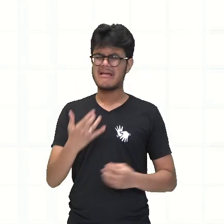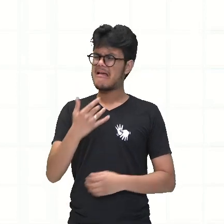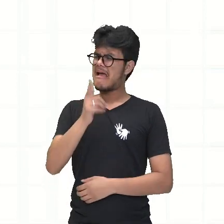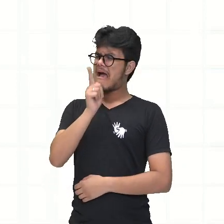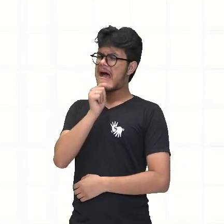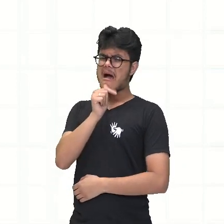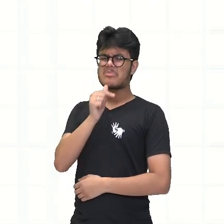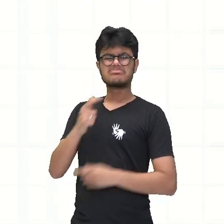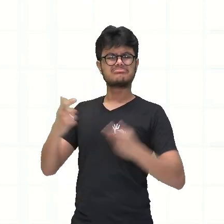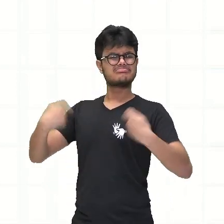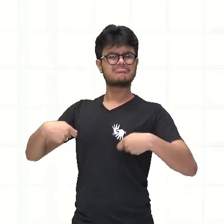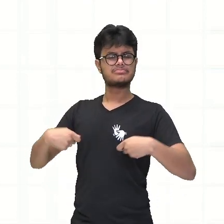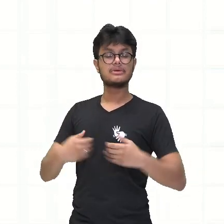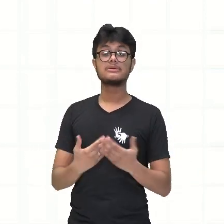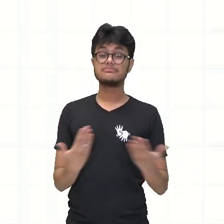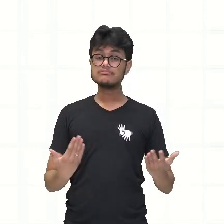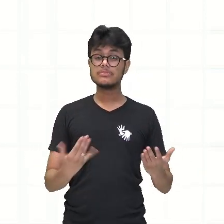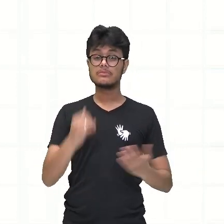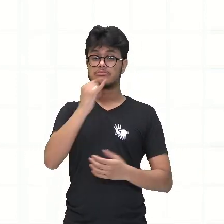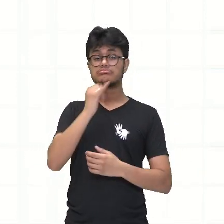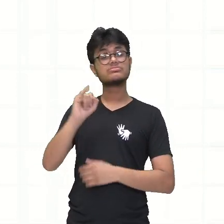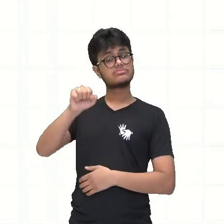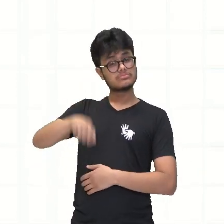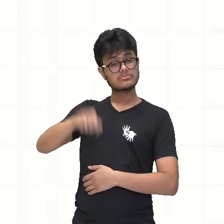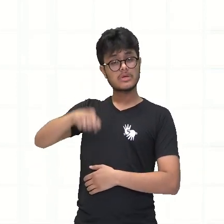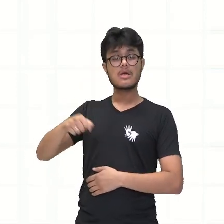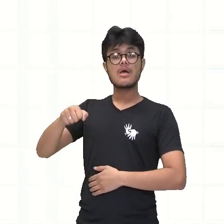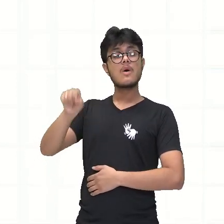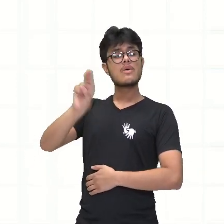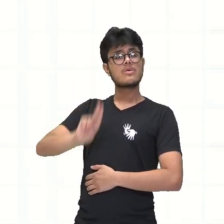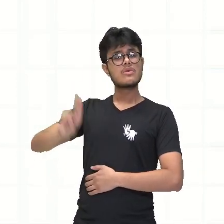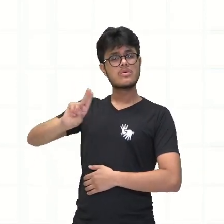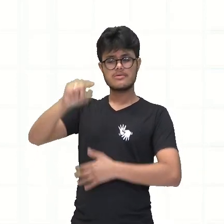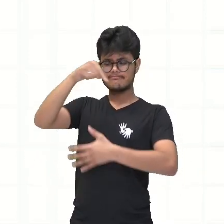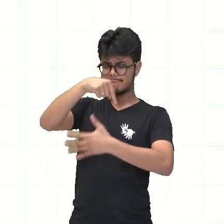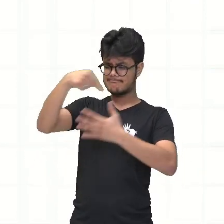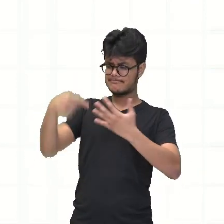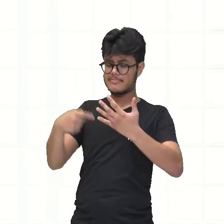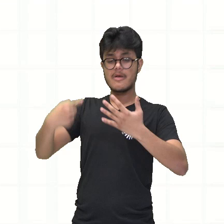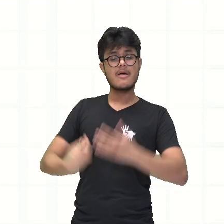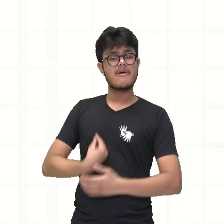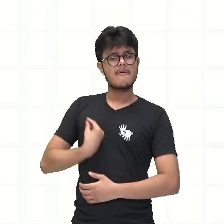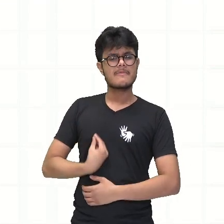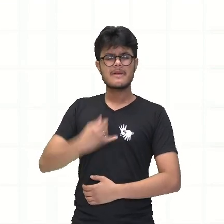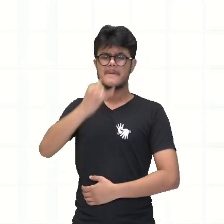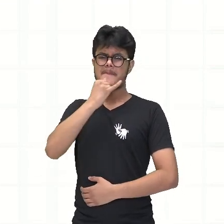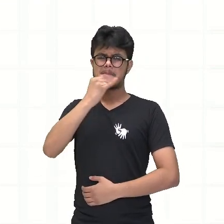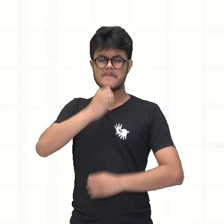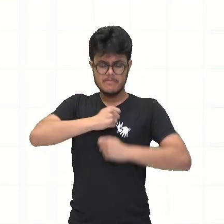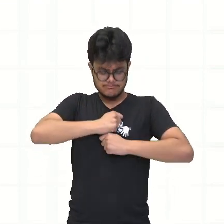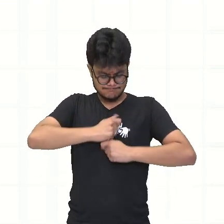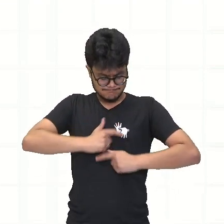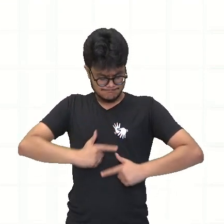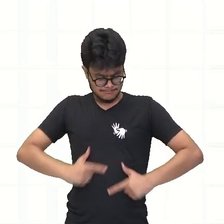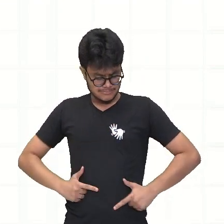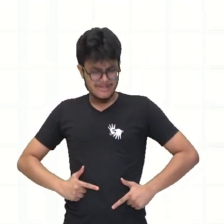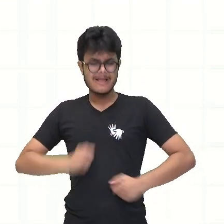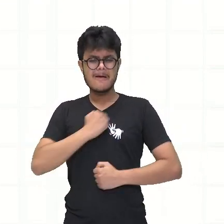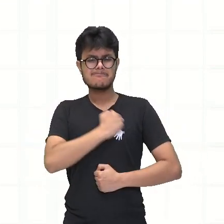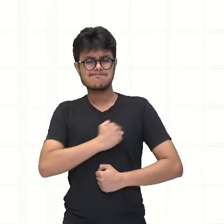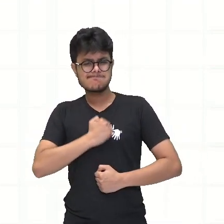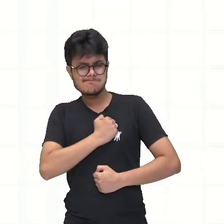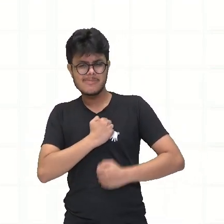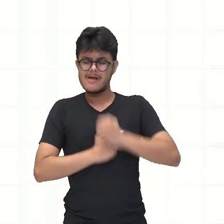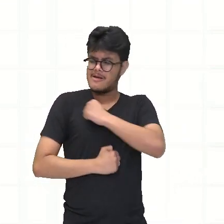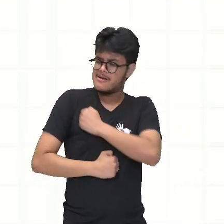importante? Usos no dia a dia, e nós já sabemos, né, para lavar louça, lavar roupa, tomar um banho, né, uso